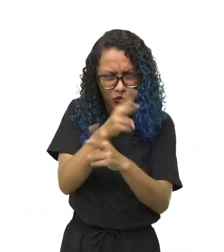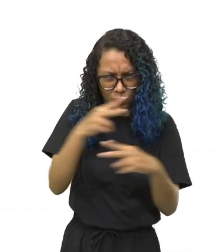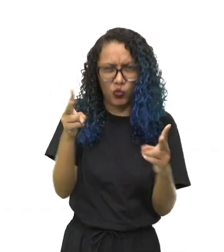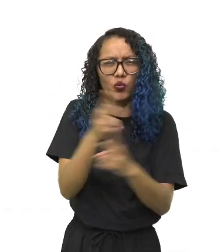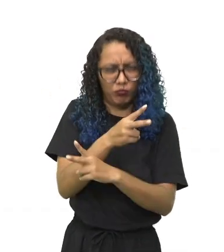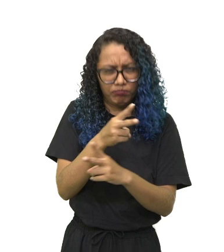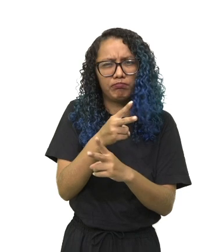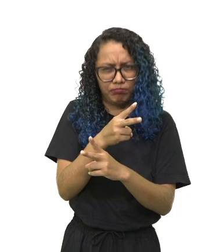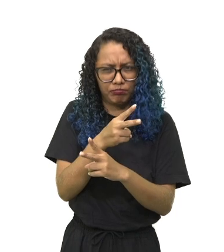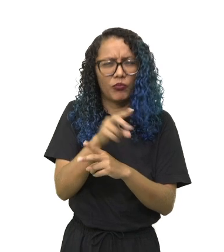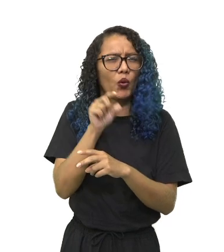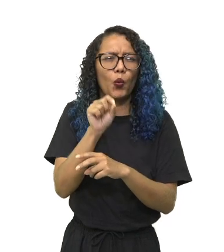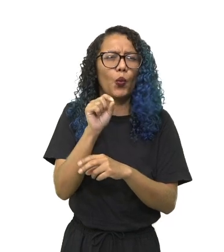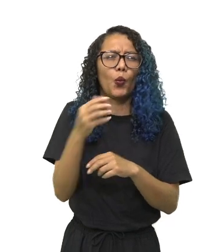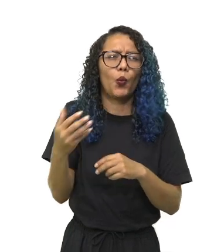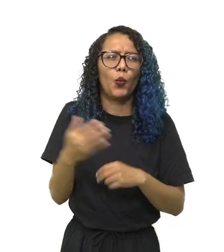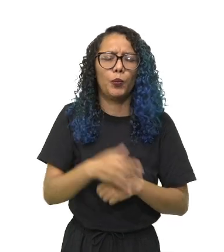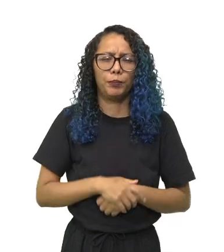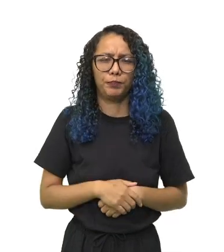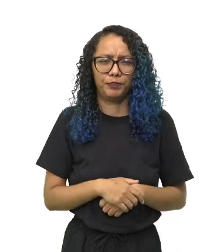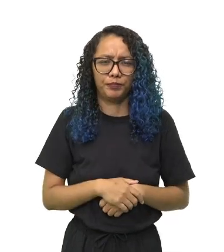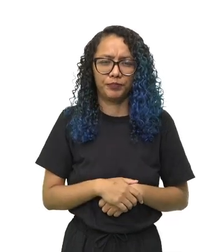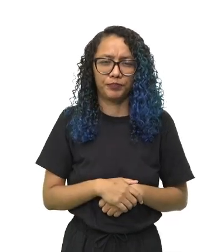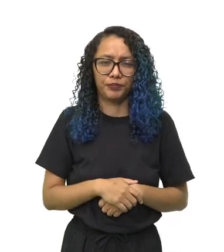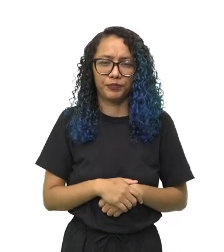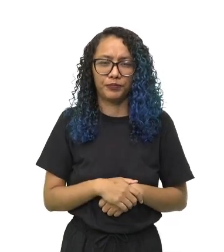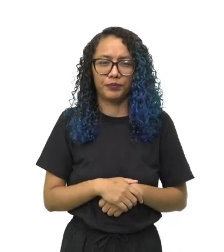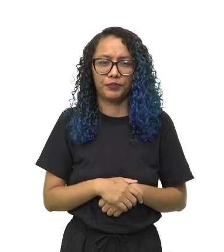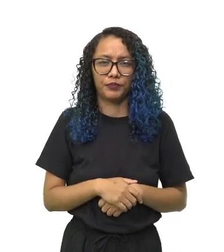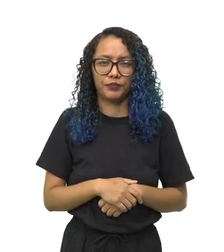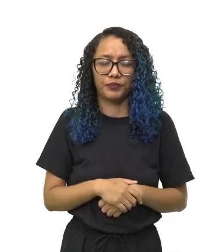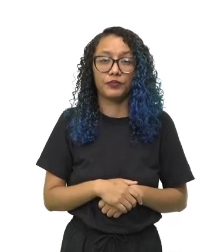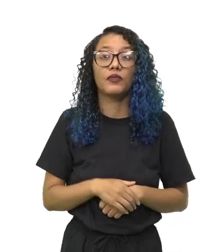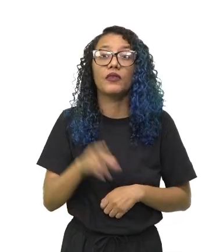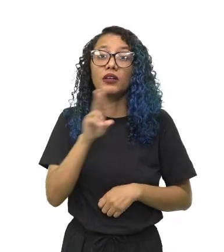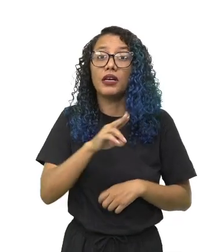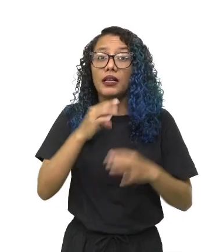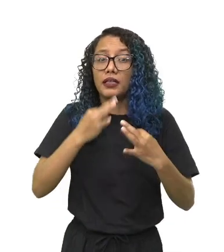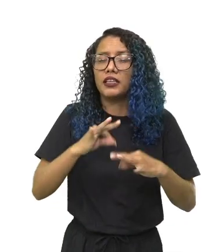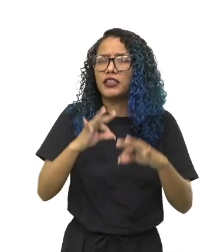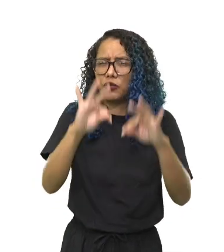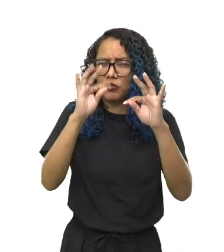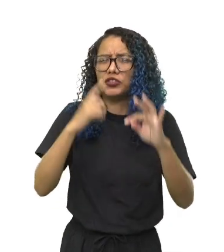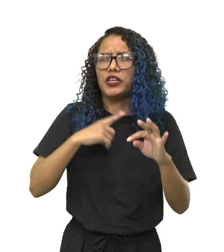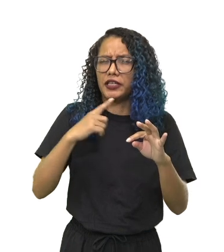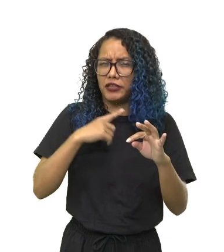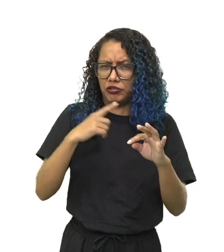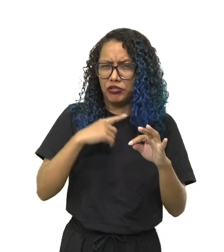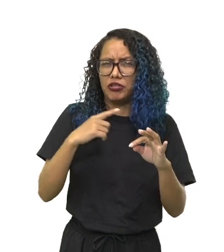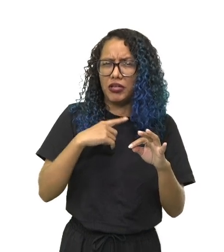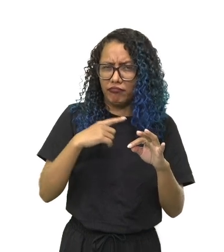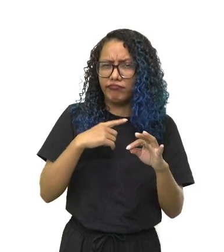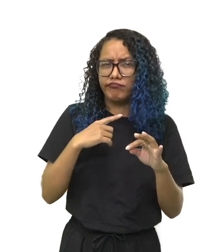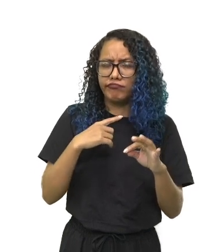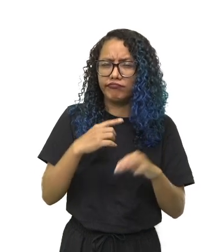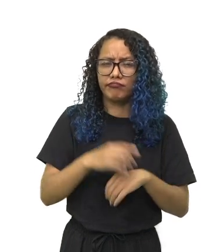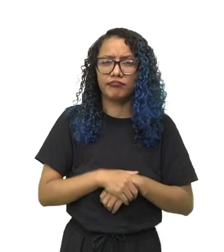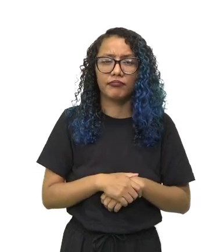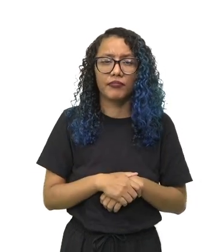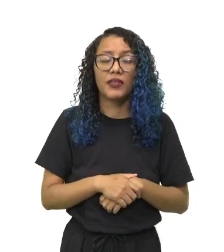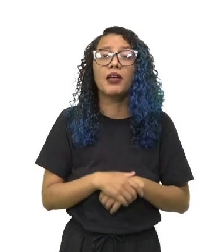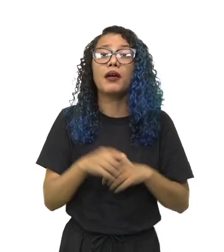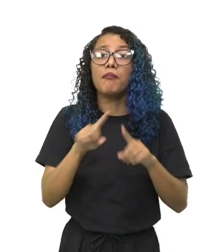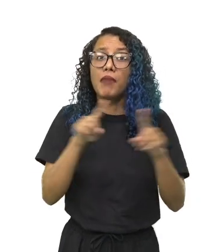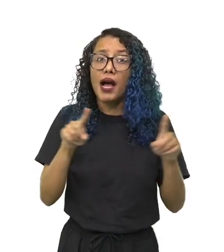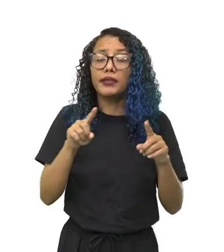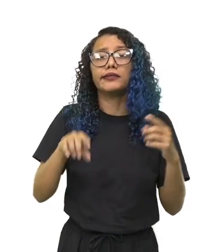ventos, elas foram utilizadas usando a tecnologia disponível. Com a Revolução